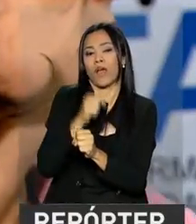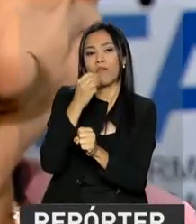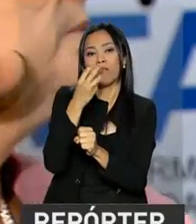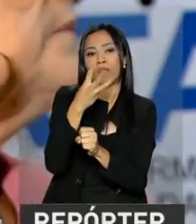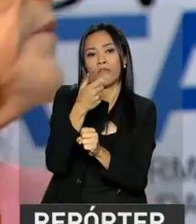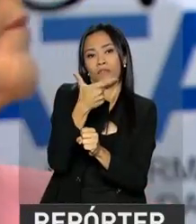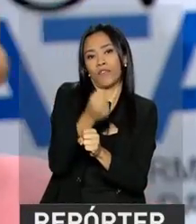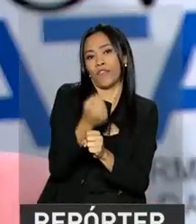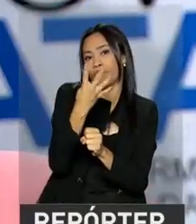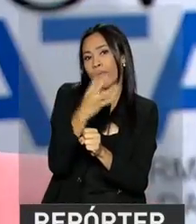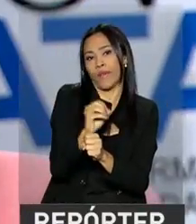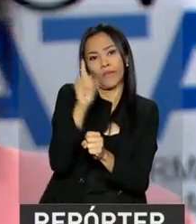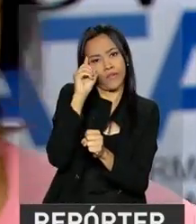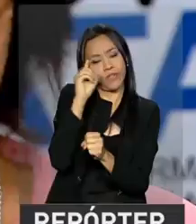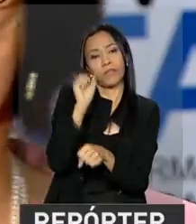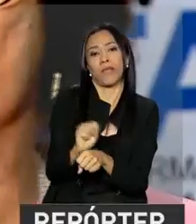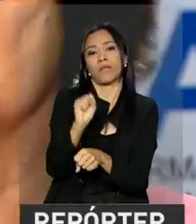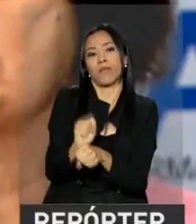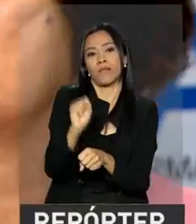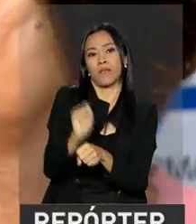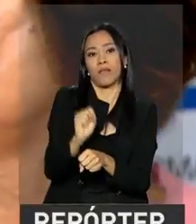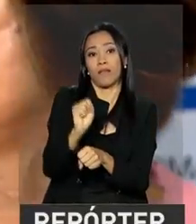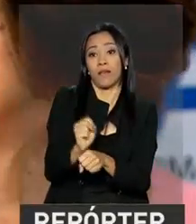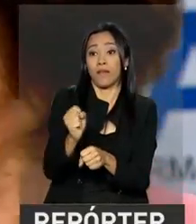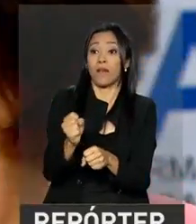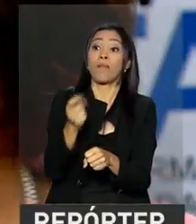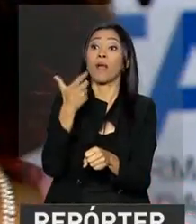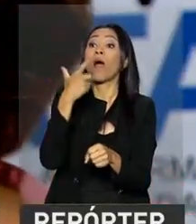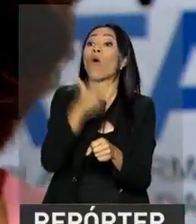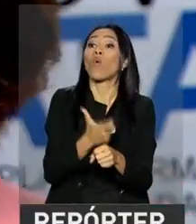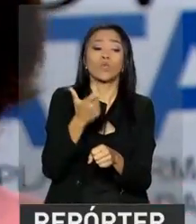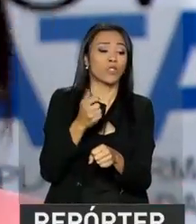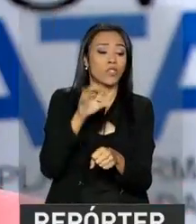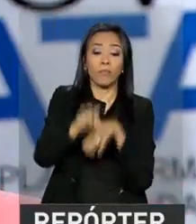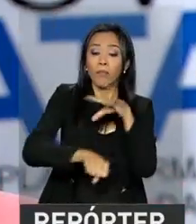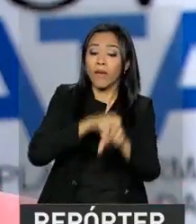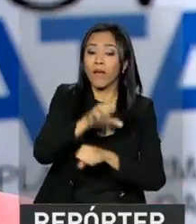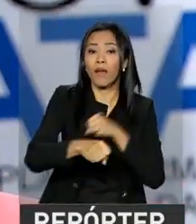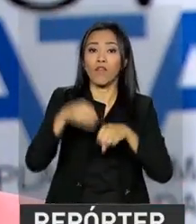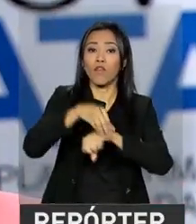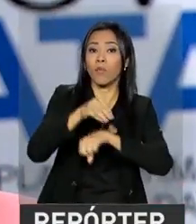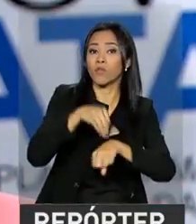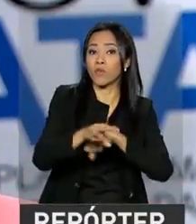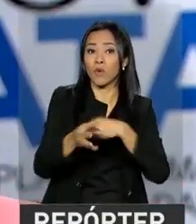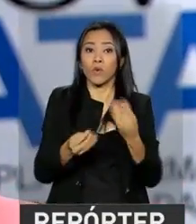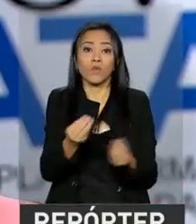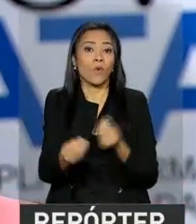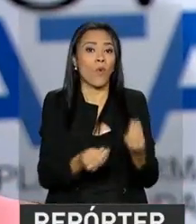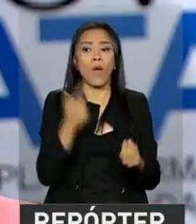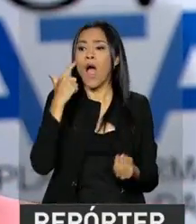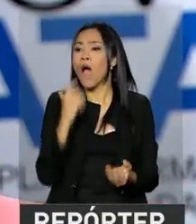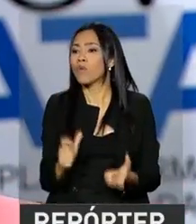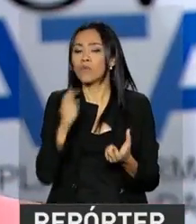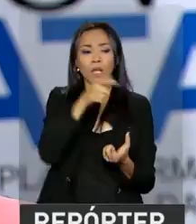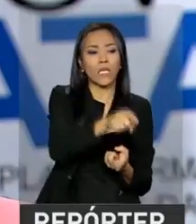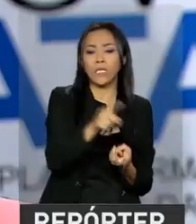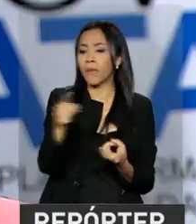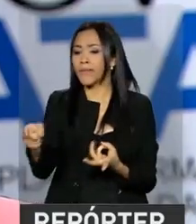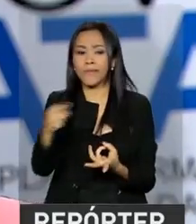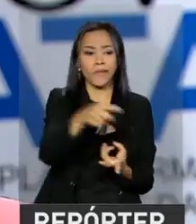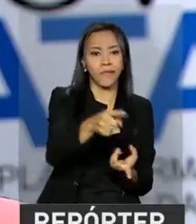40 dias ele tinha que ver onde essa base estava armazenada em uma empresa certo dataprev estava dentro do